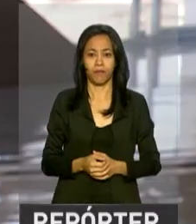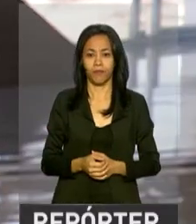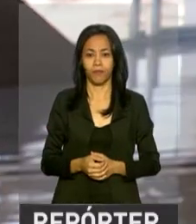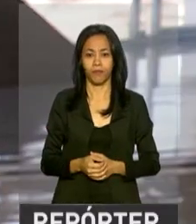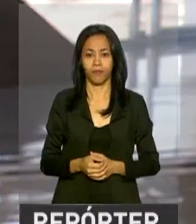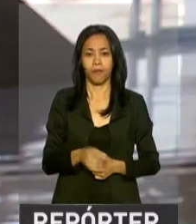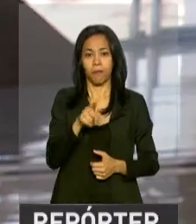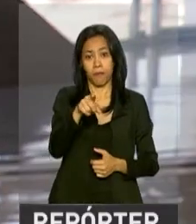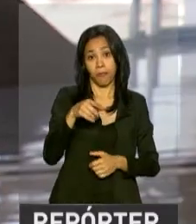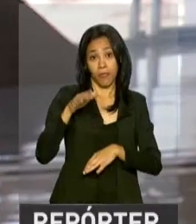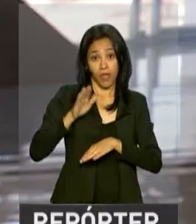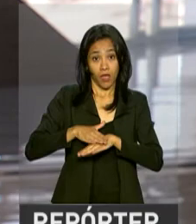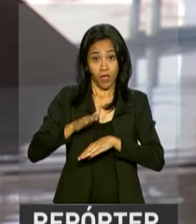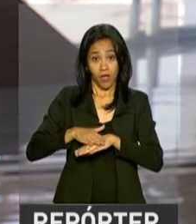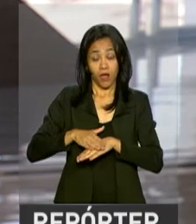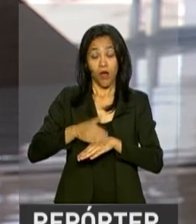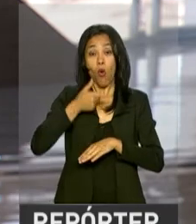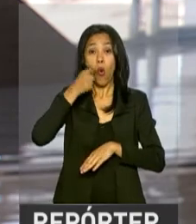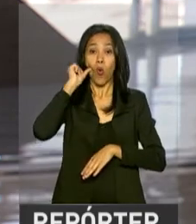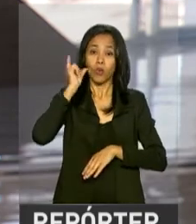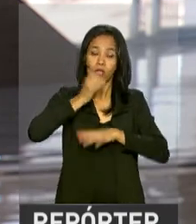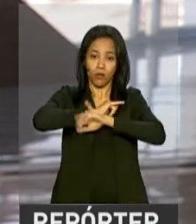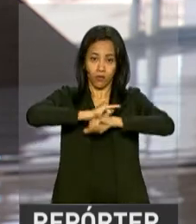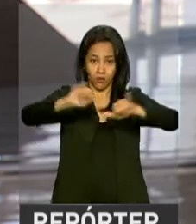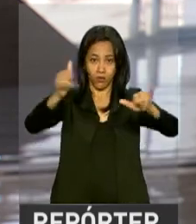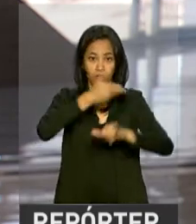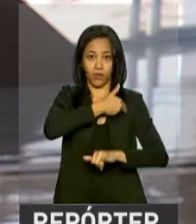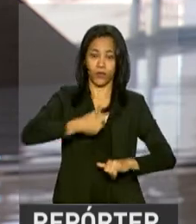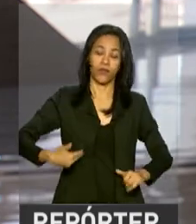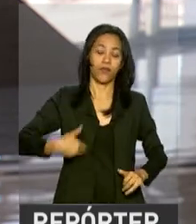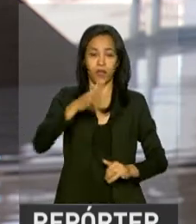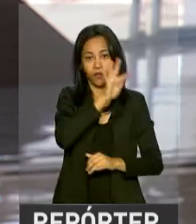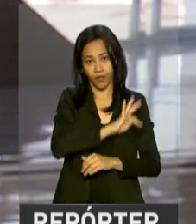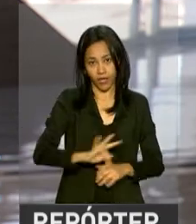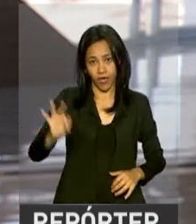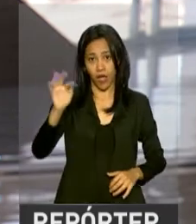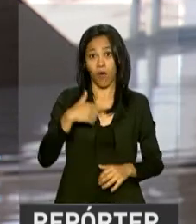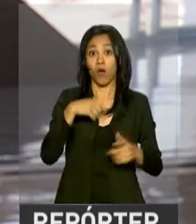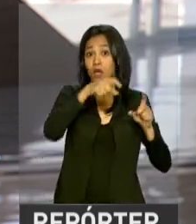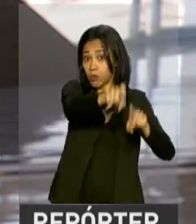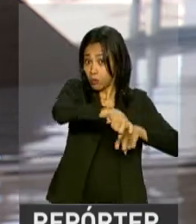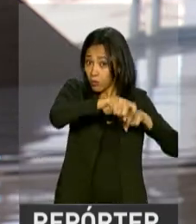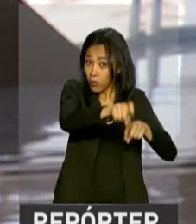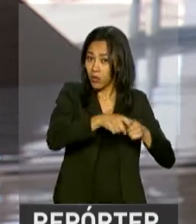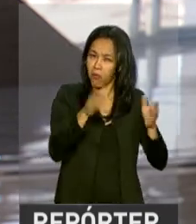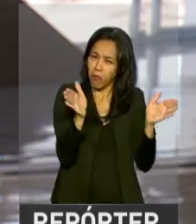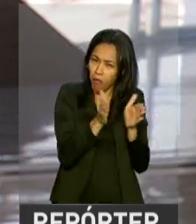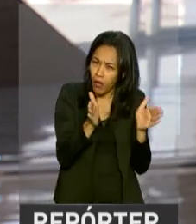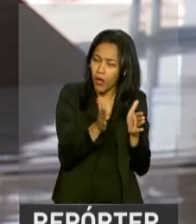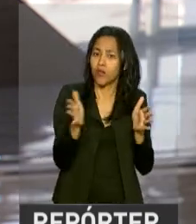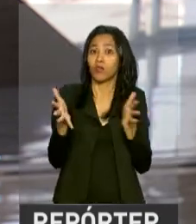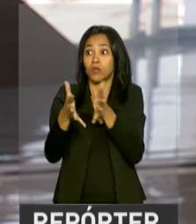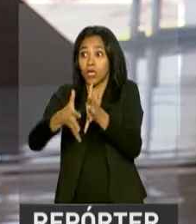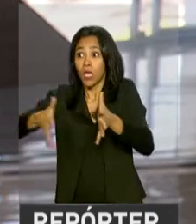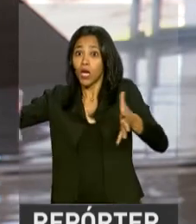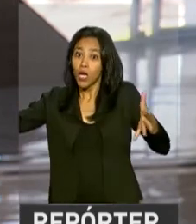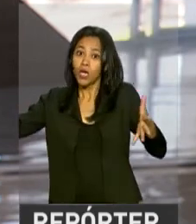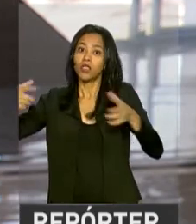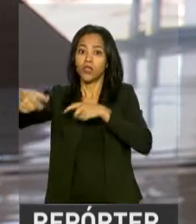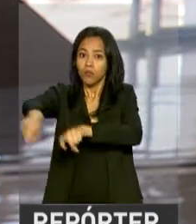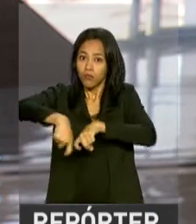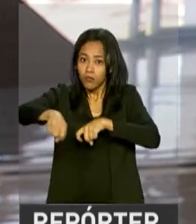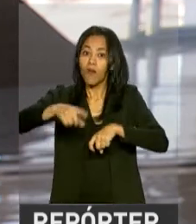e segundo anunciado ontem pelo governo federal os médio e grande produtor grandes produtores rurais vão ter acesso